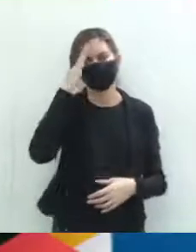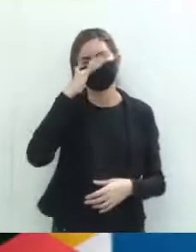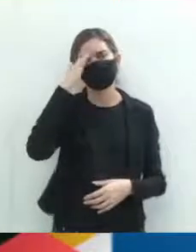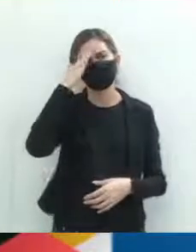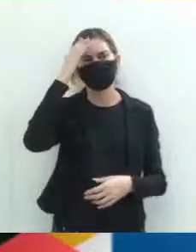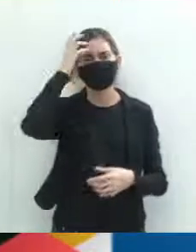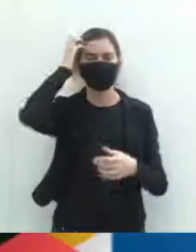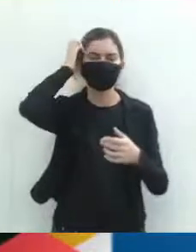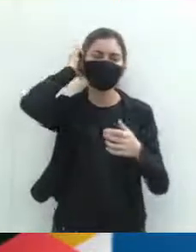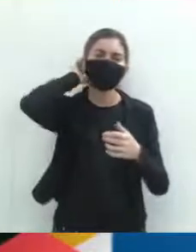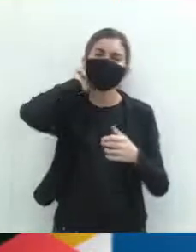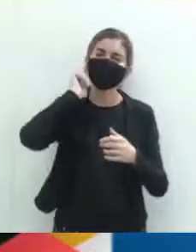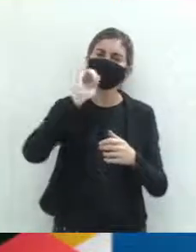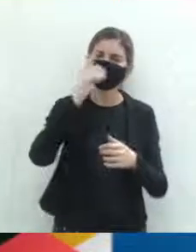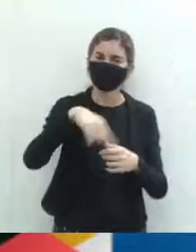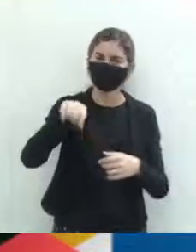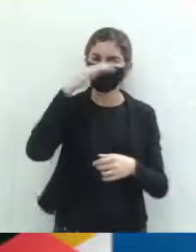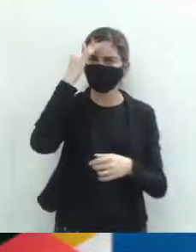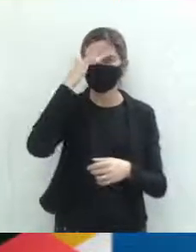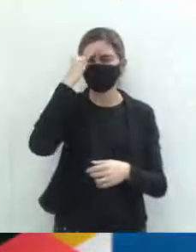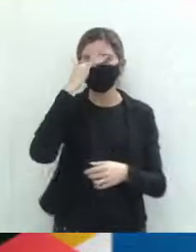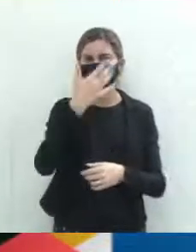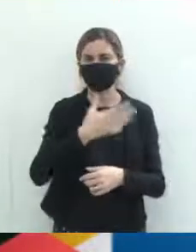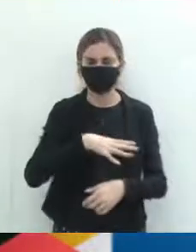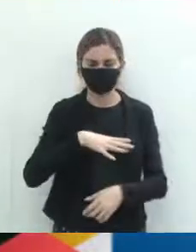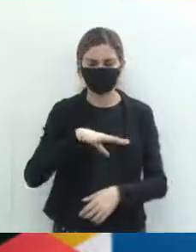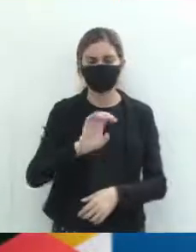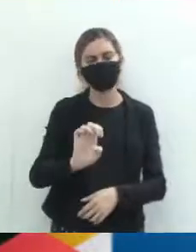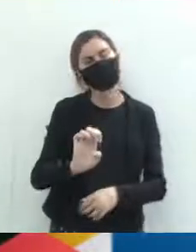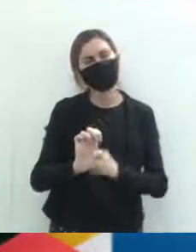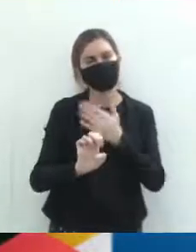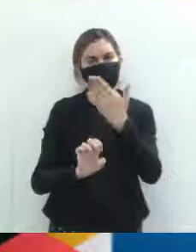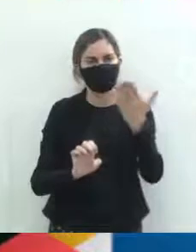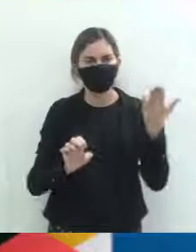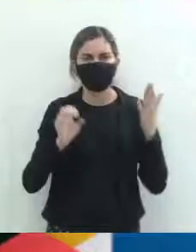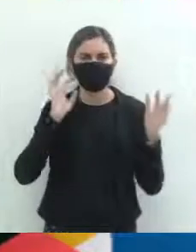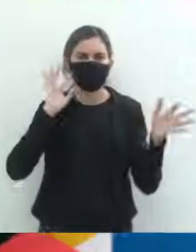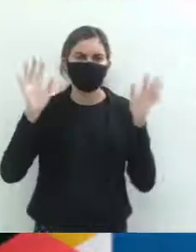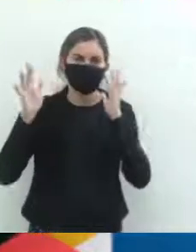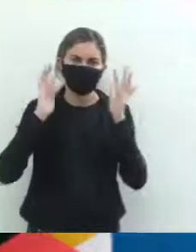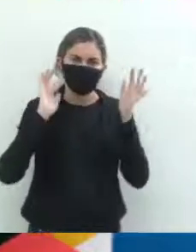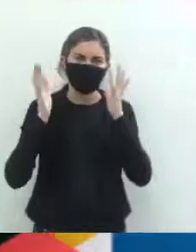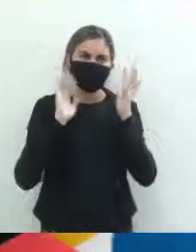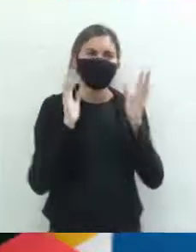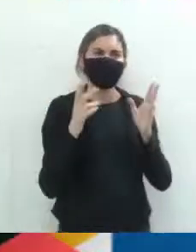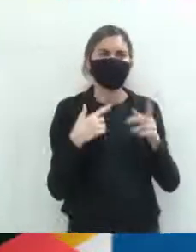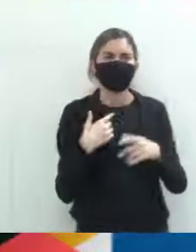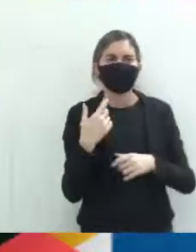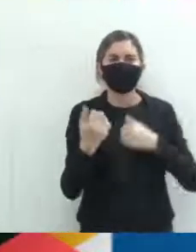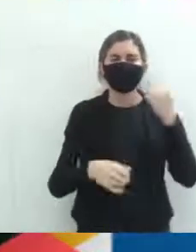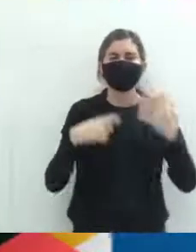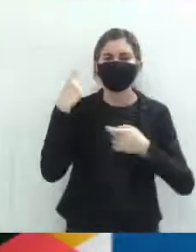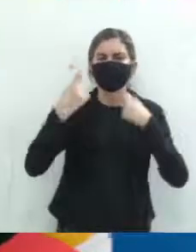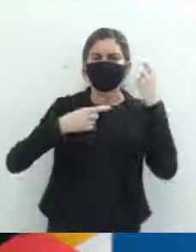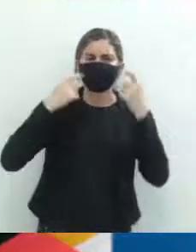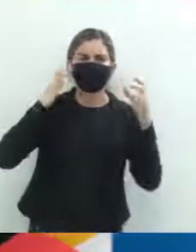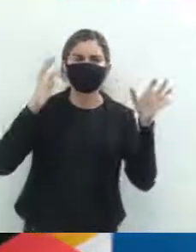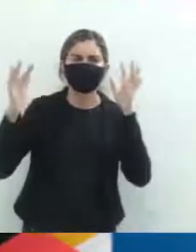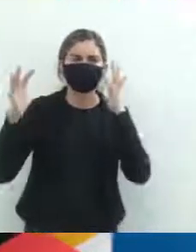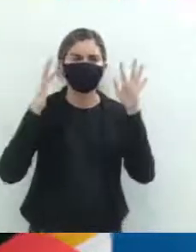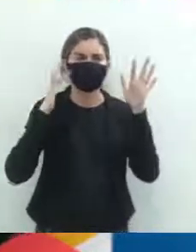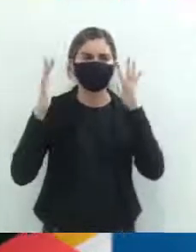isso, que a ética, essa parte da filosofia que vai se ocupar com a reflexão,